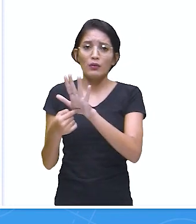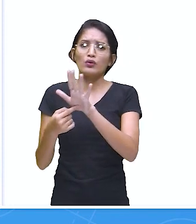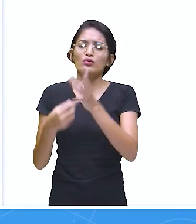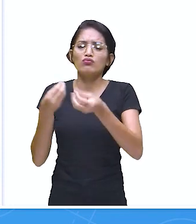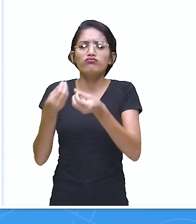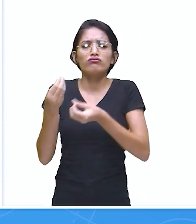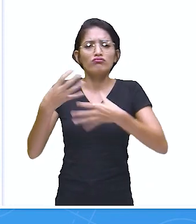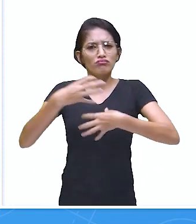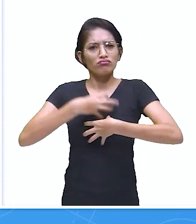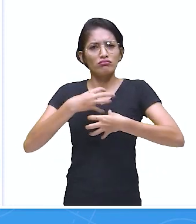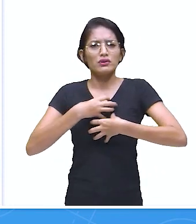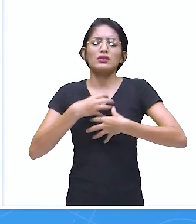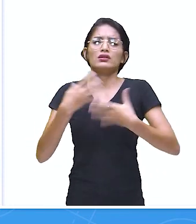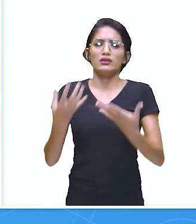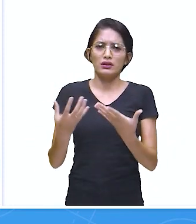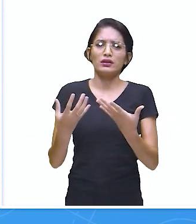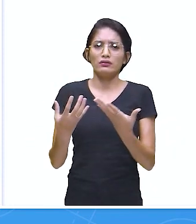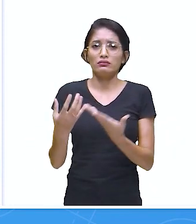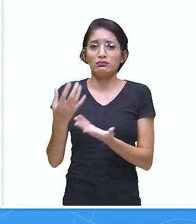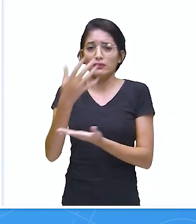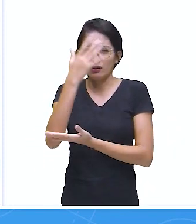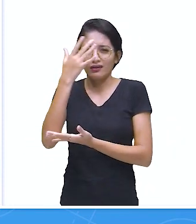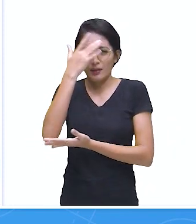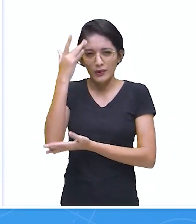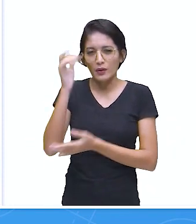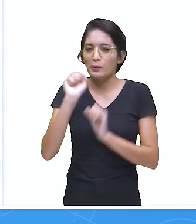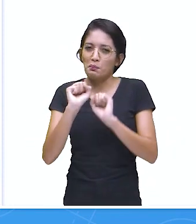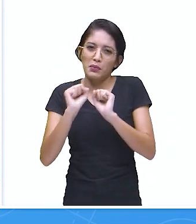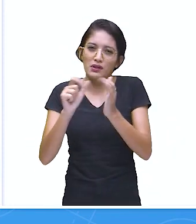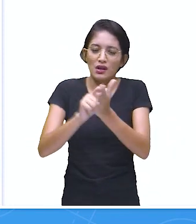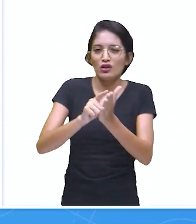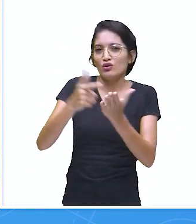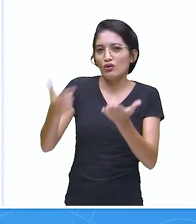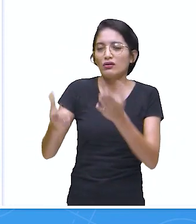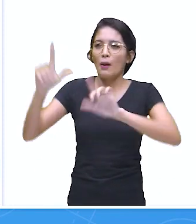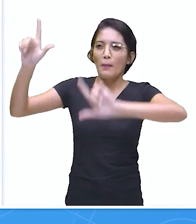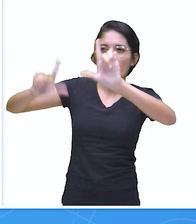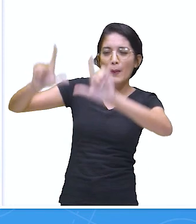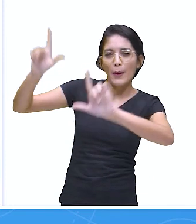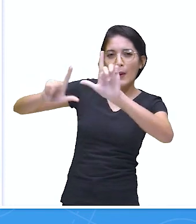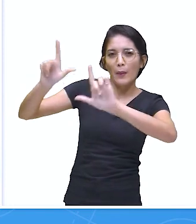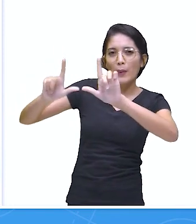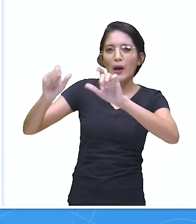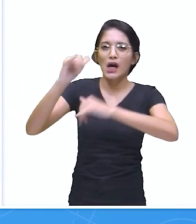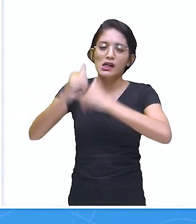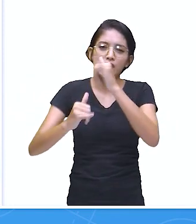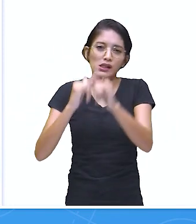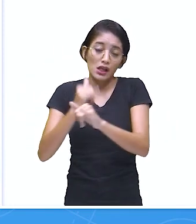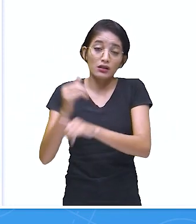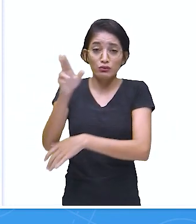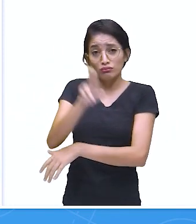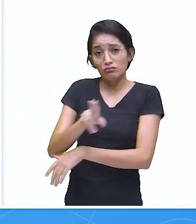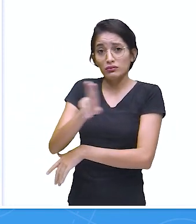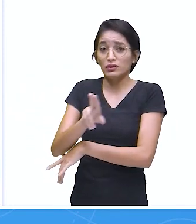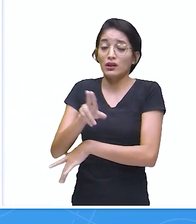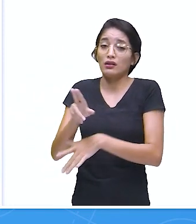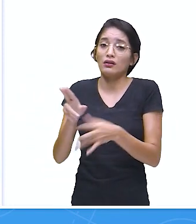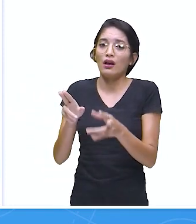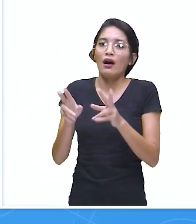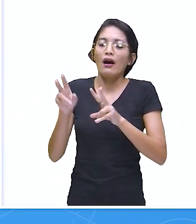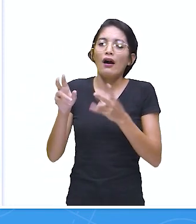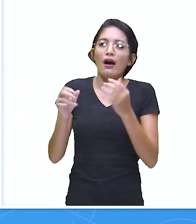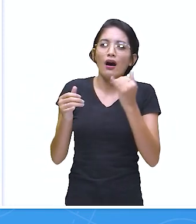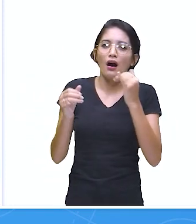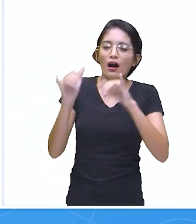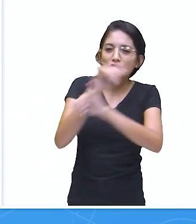posição editorial do veículo, né, do jornal, da televisão, da internet, se utilizando de alertas à